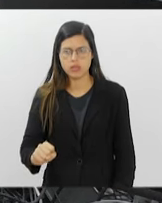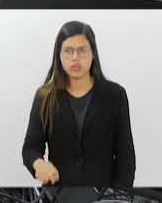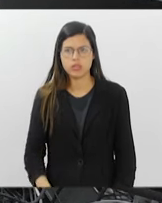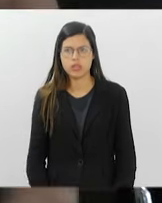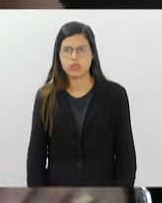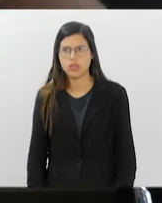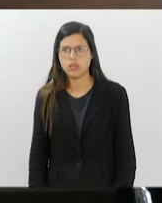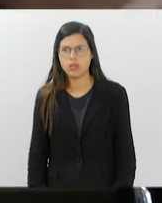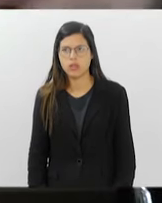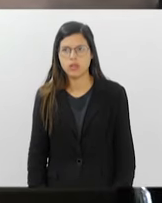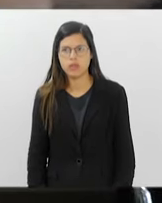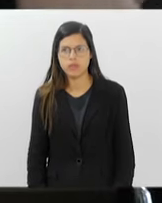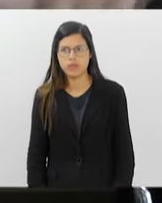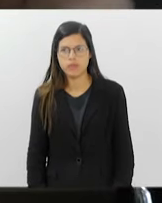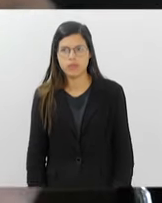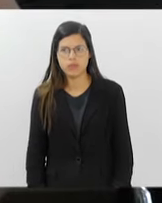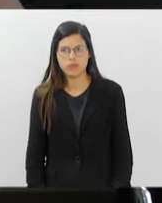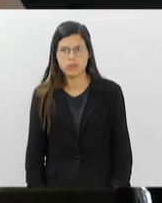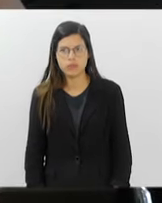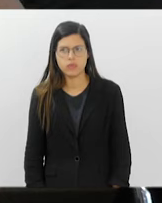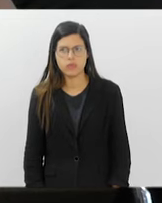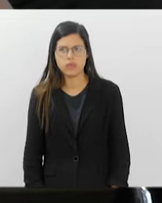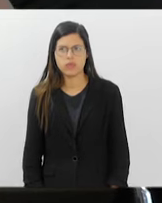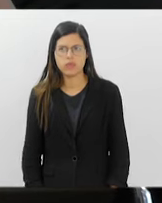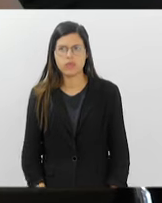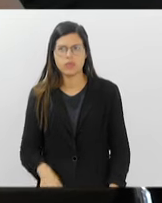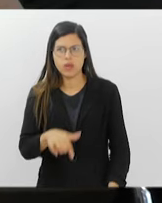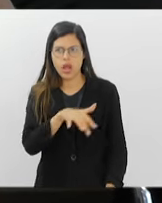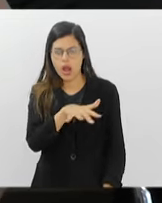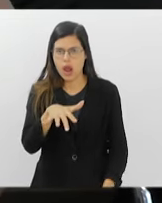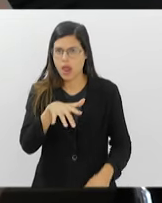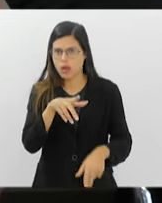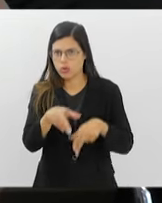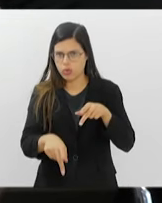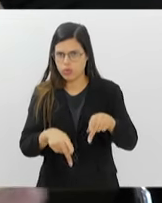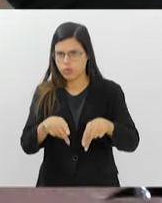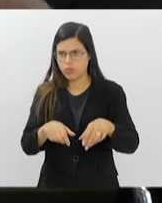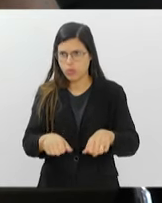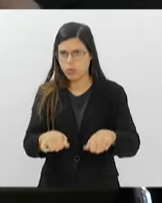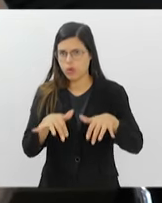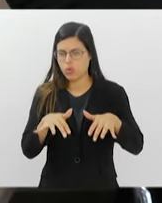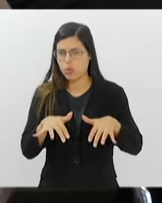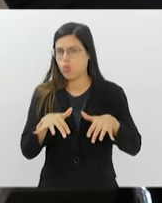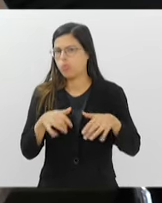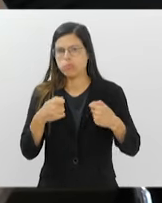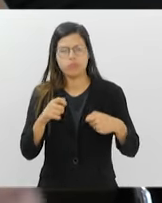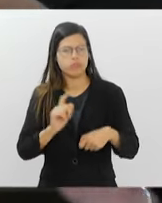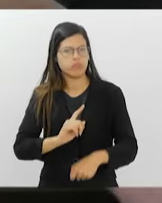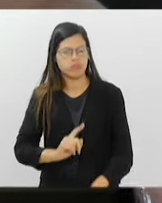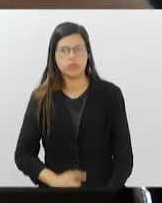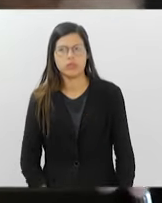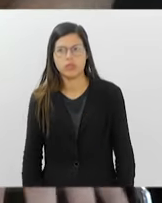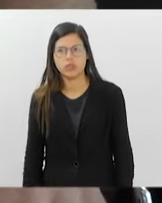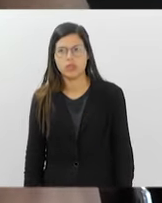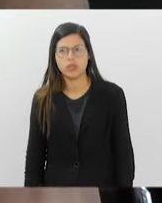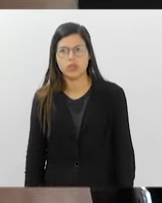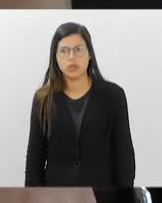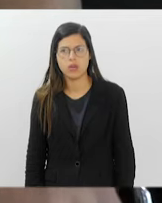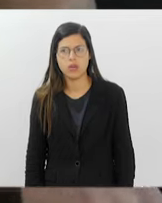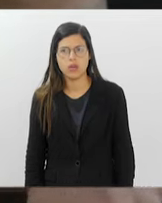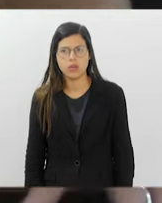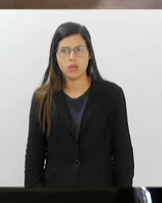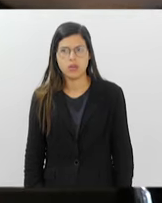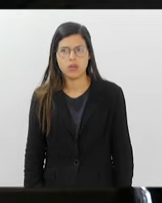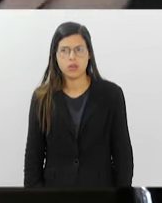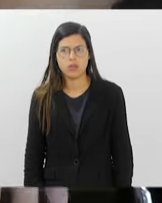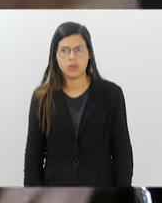dizendo na área ono público desnecessário área qualquer área descoberta lá É desnecessário inclusive as áreas